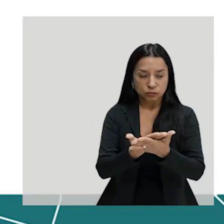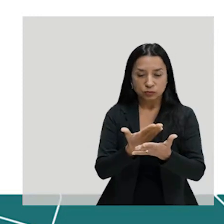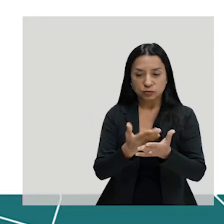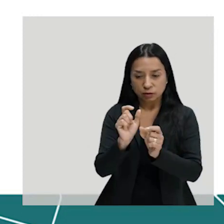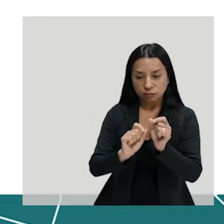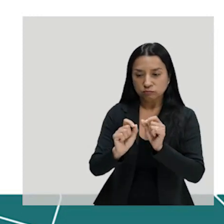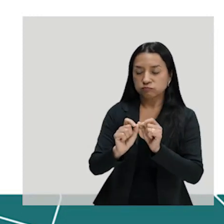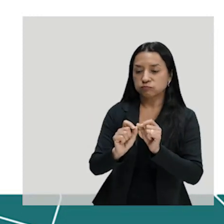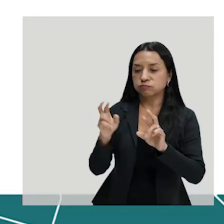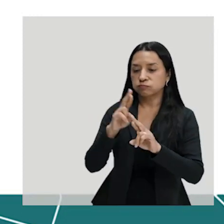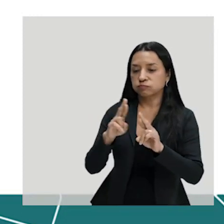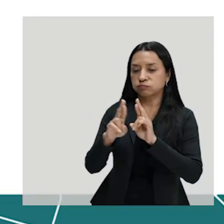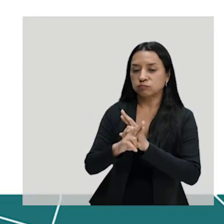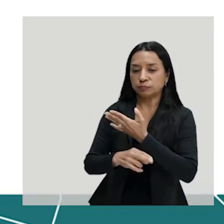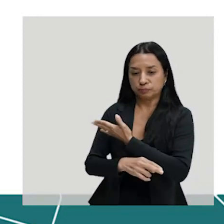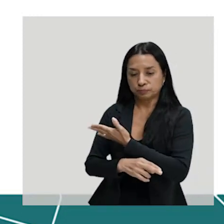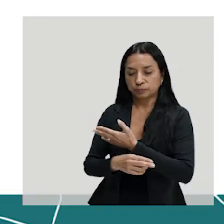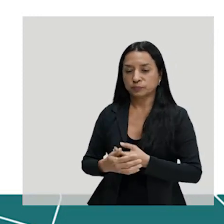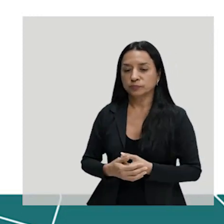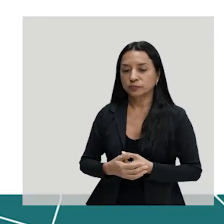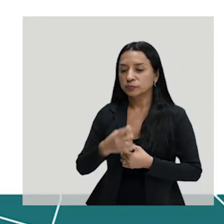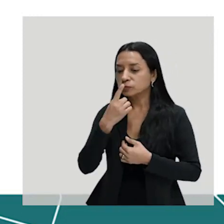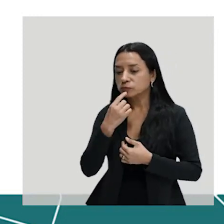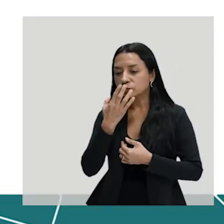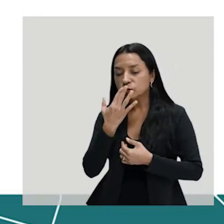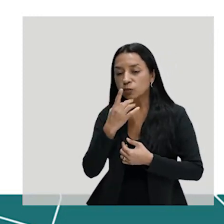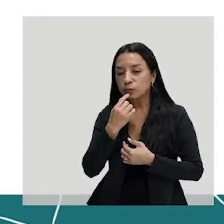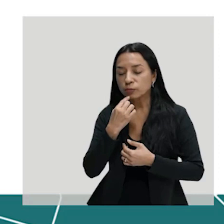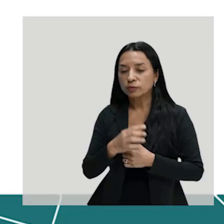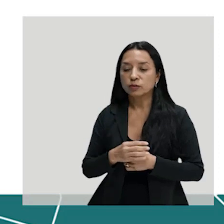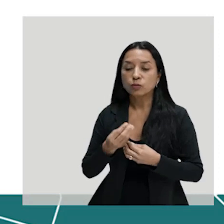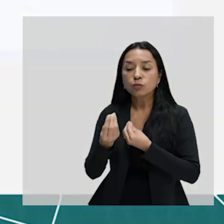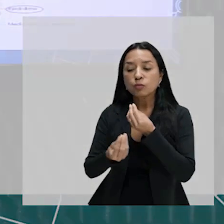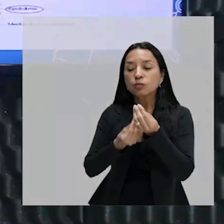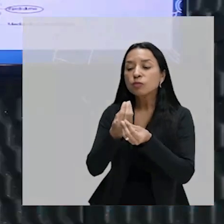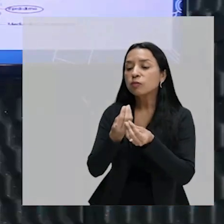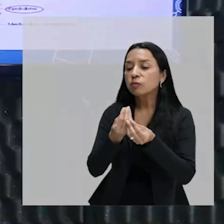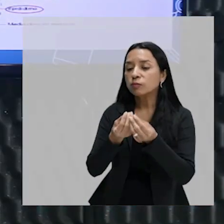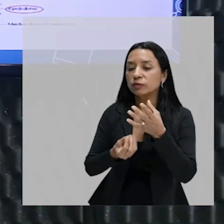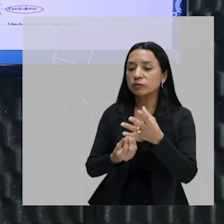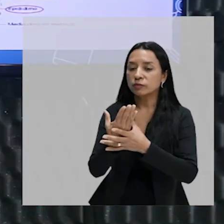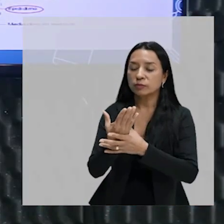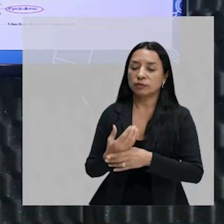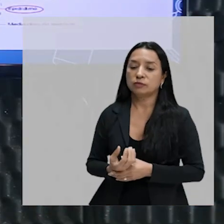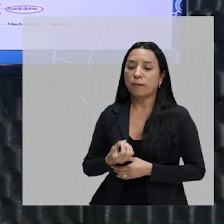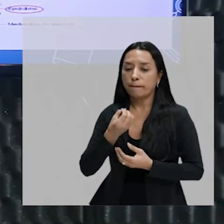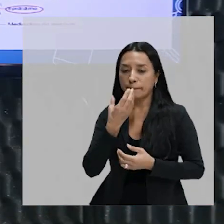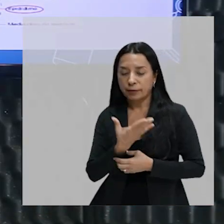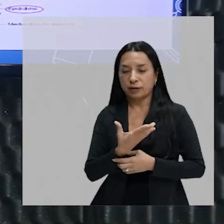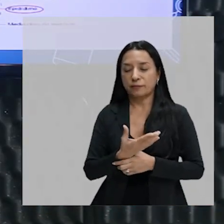a respeito da espermatogênese Como que o espermatozoide é formado tá bom bem